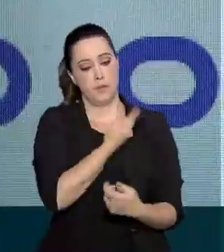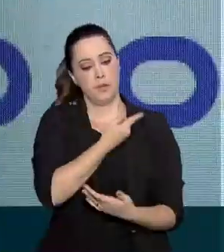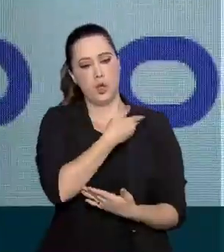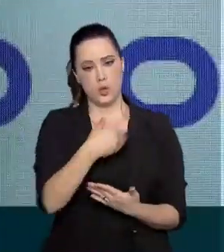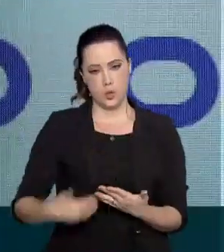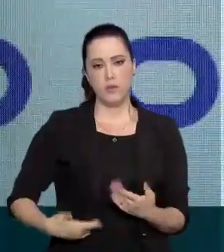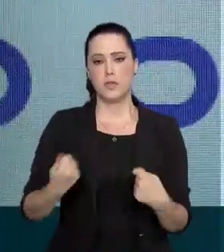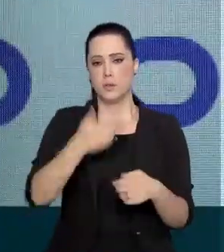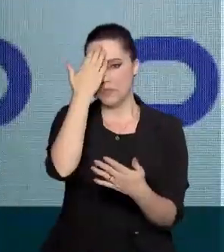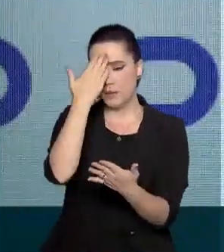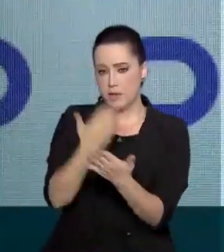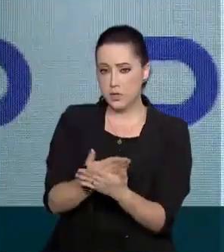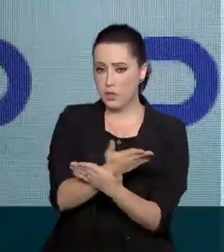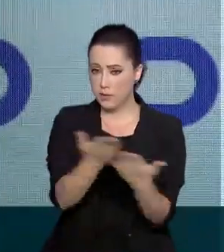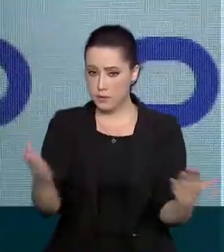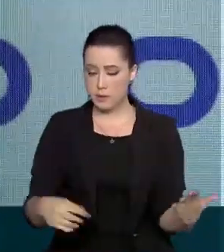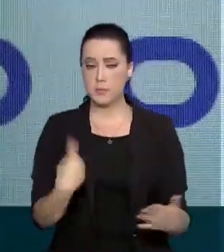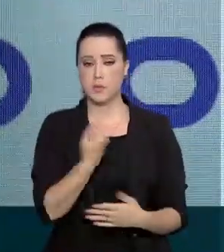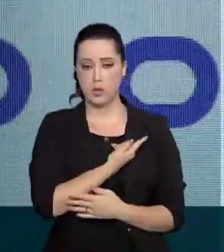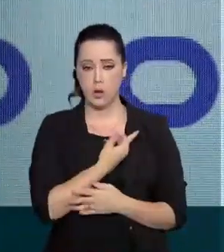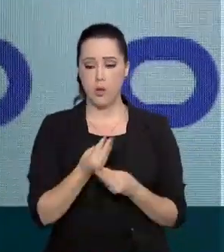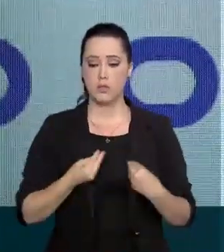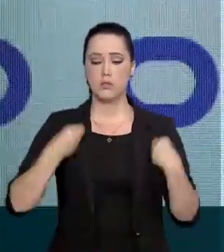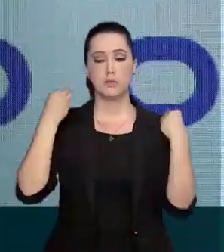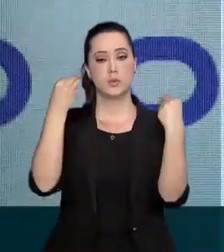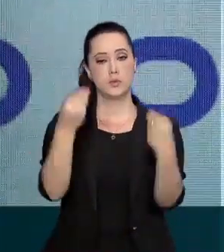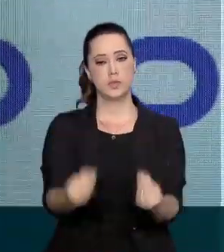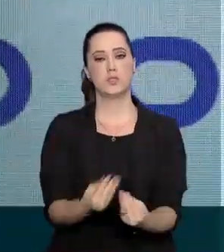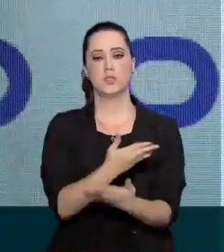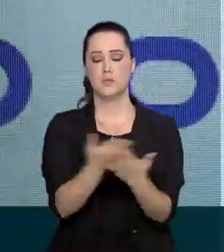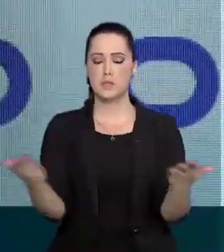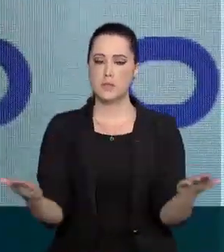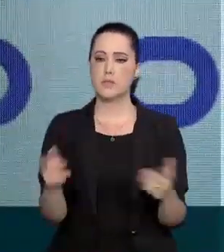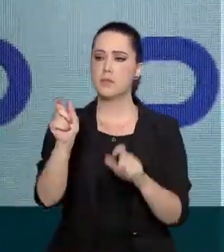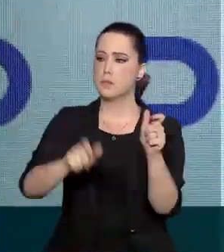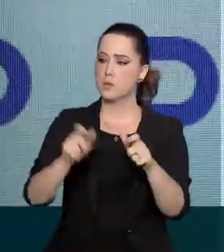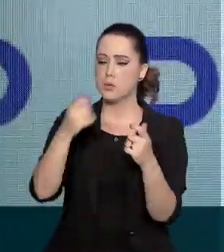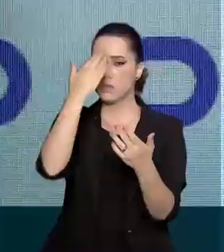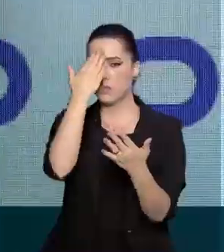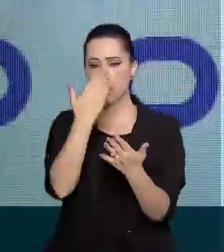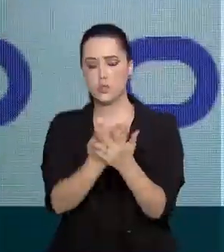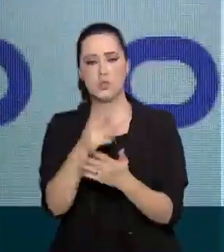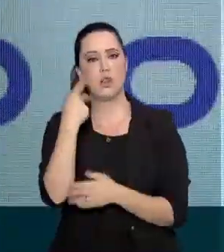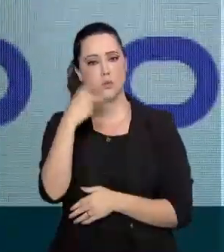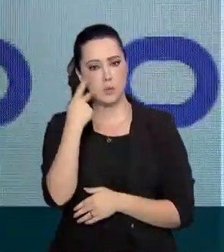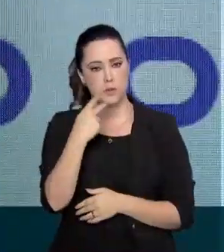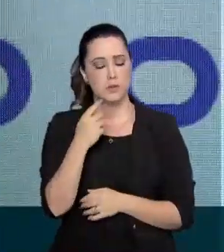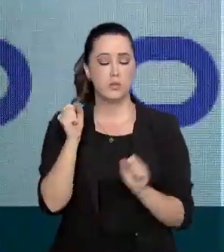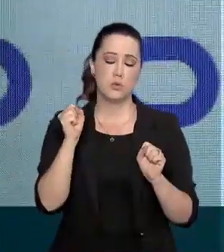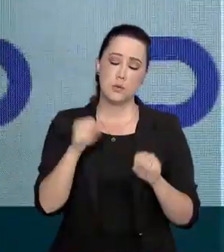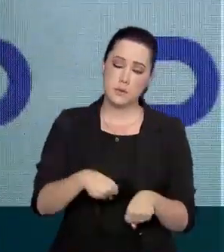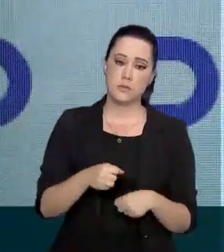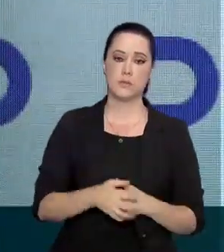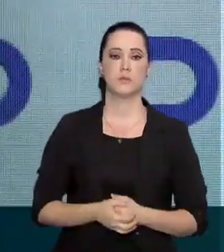porque nós estamos restabelecendo a confiança na classe política.